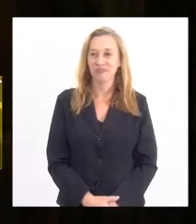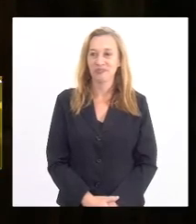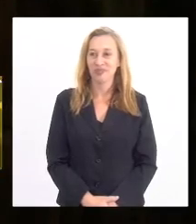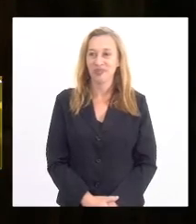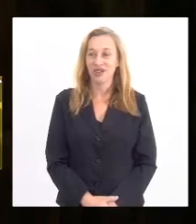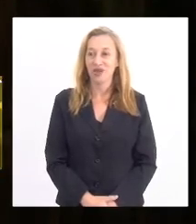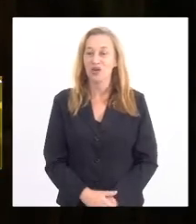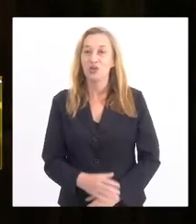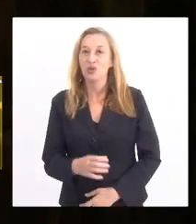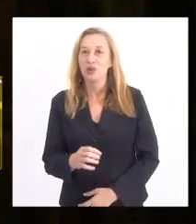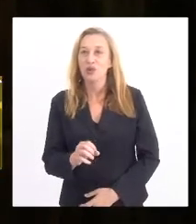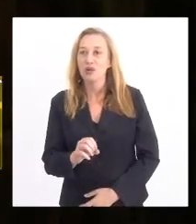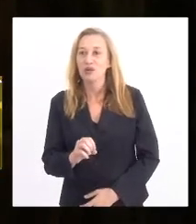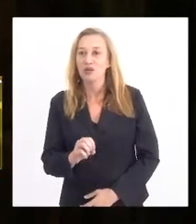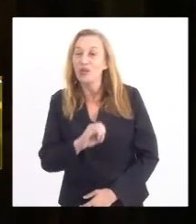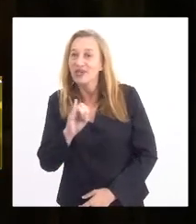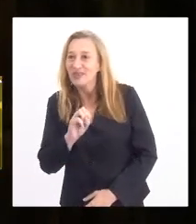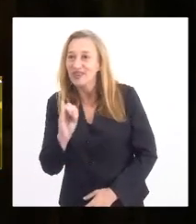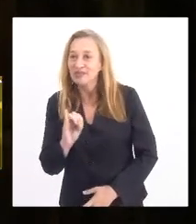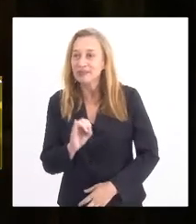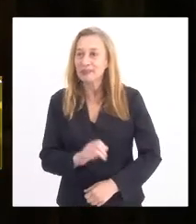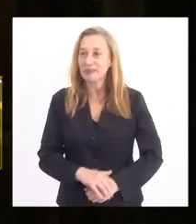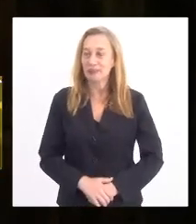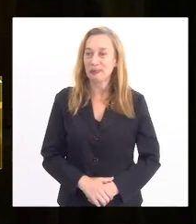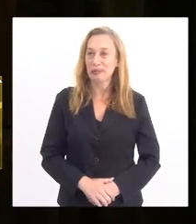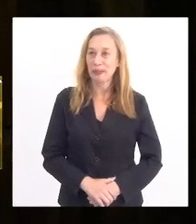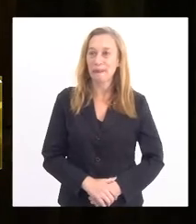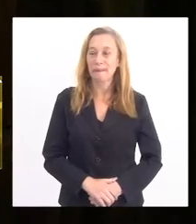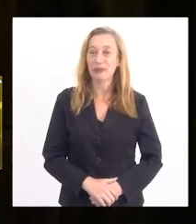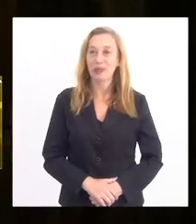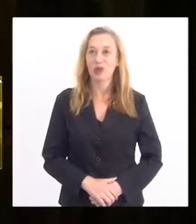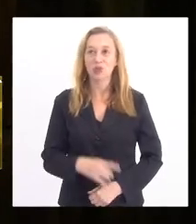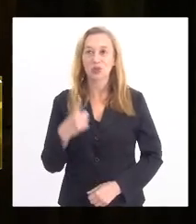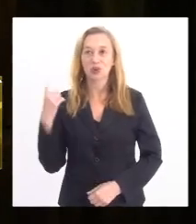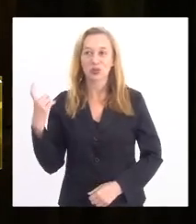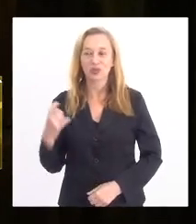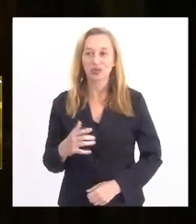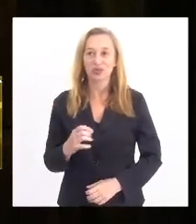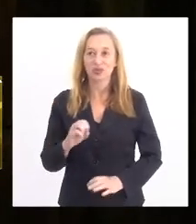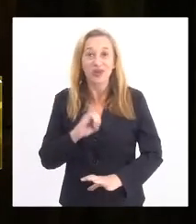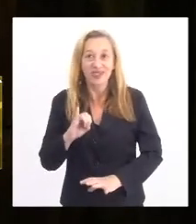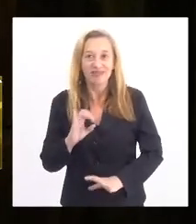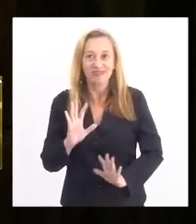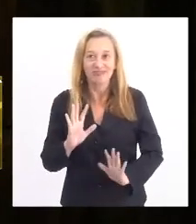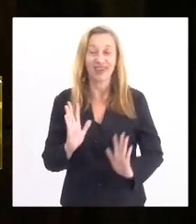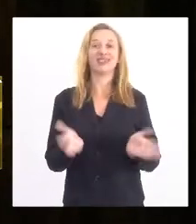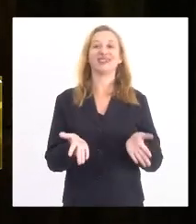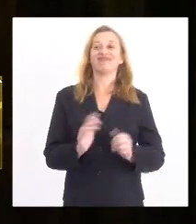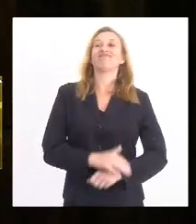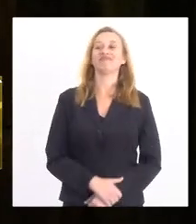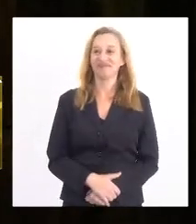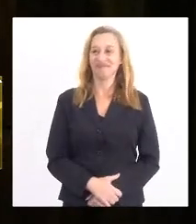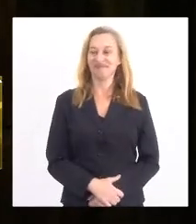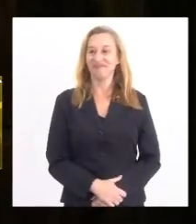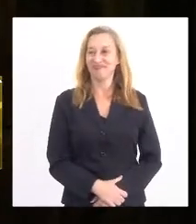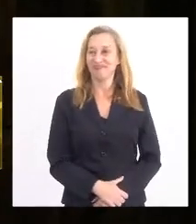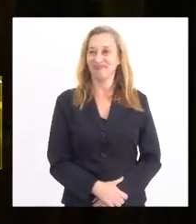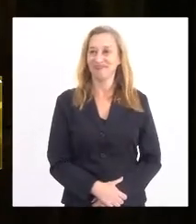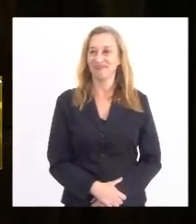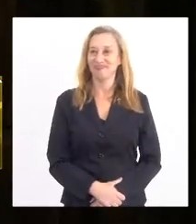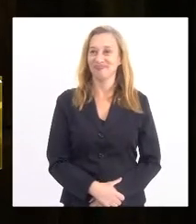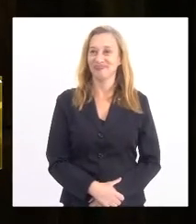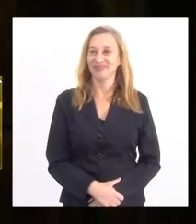12 som 2 o som foi agora sim eu